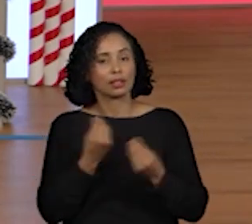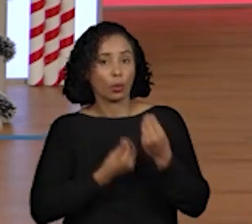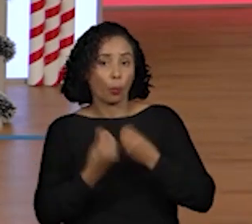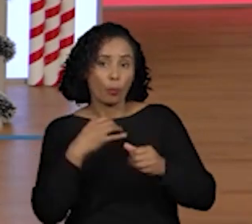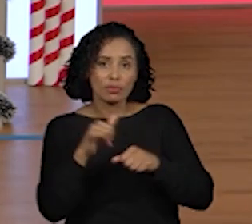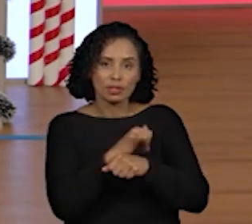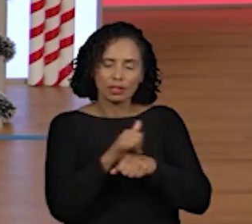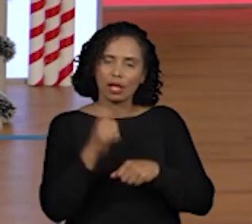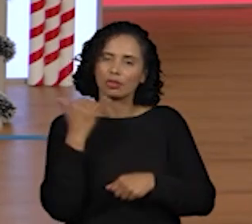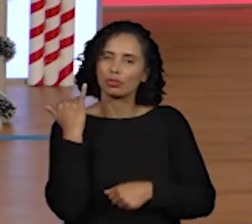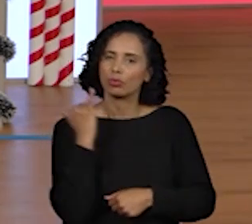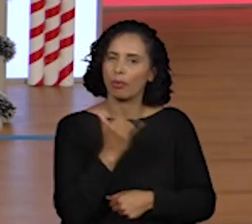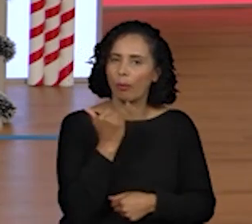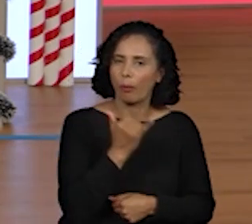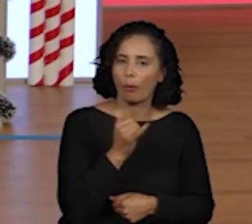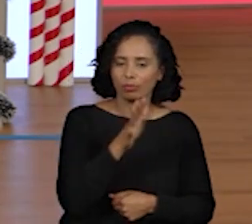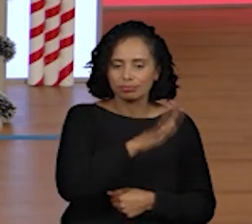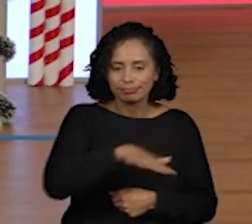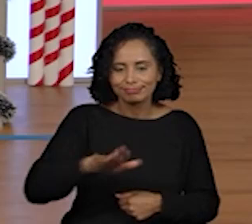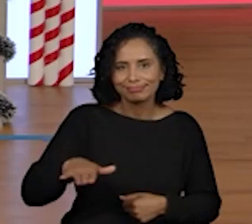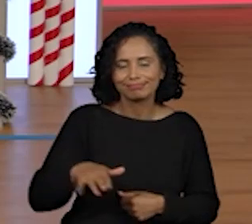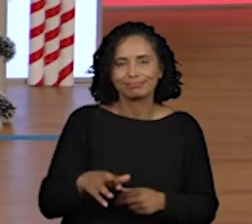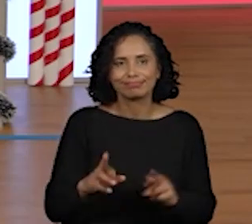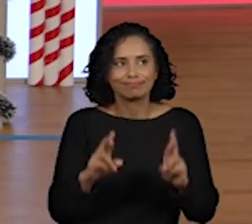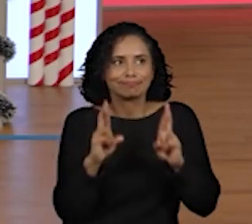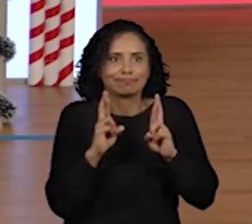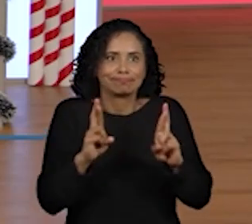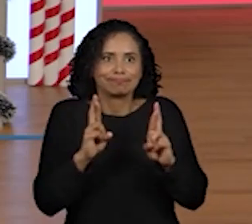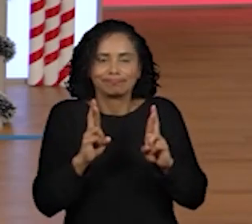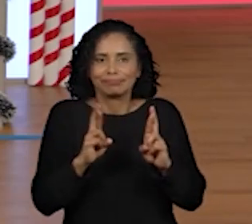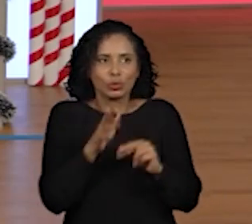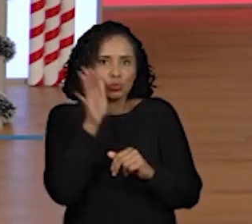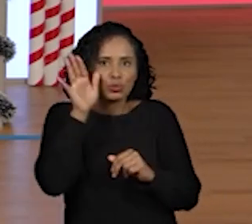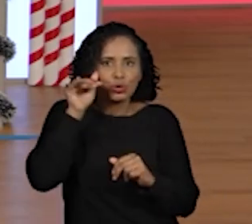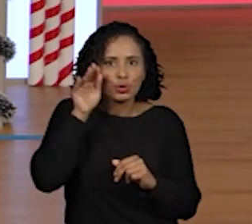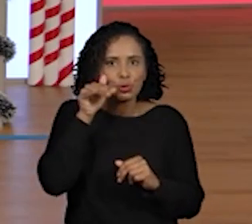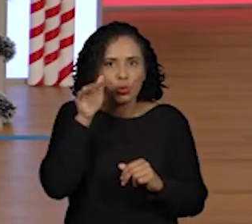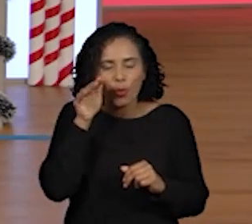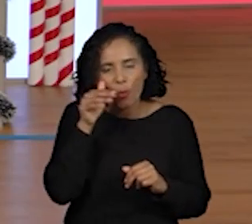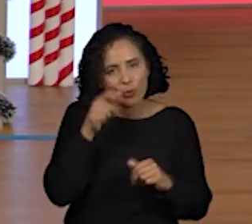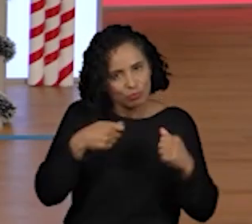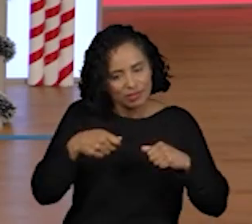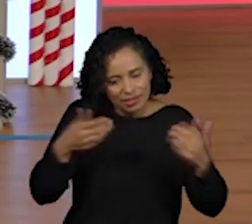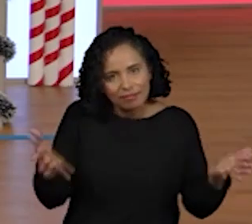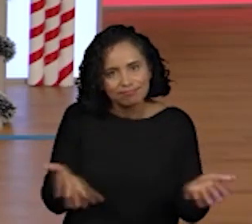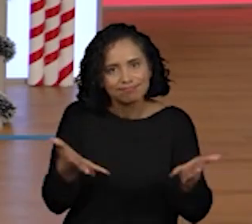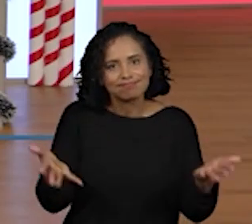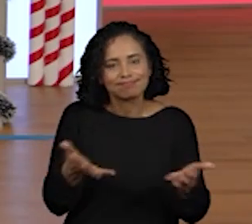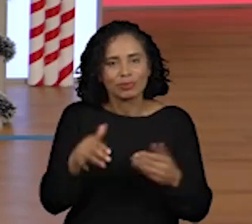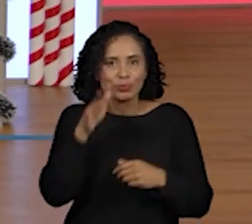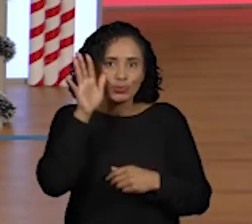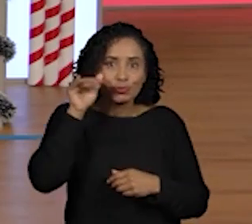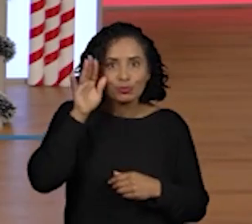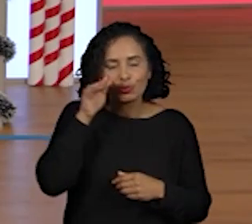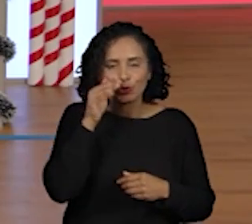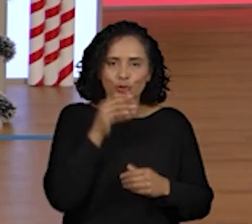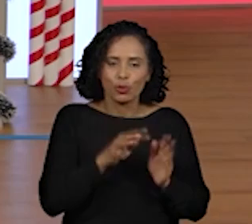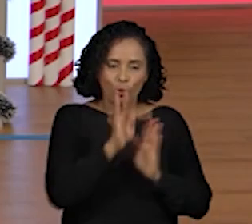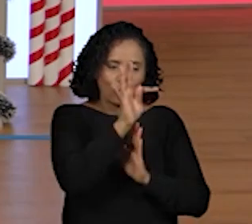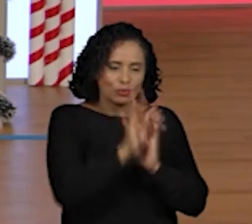com a expectativa, com a curiosidade. A gente precisa também aplicar isso no texto, usar isso no